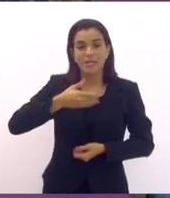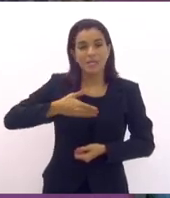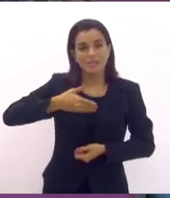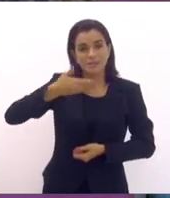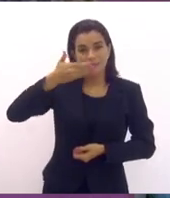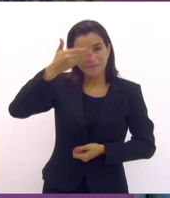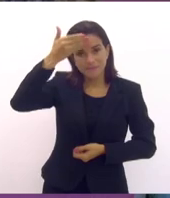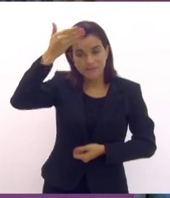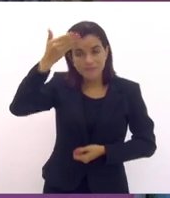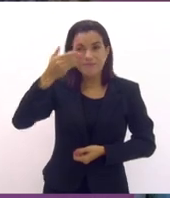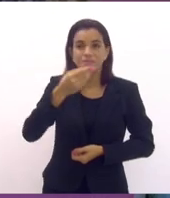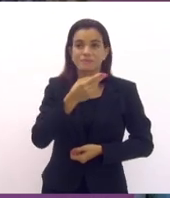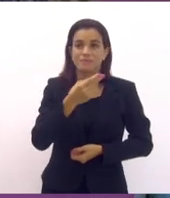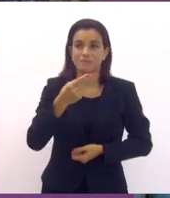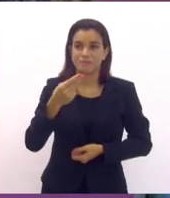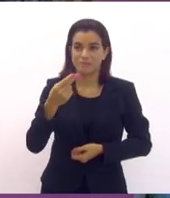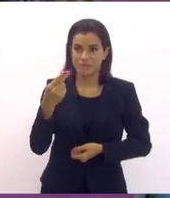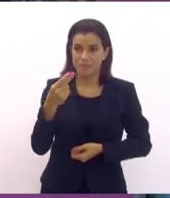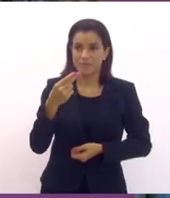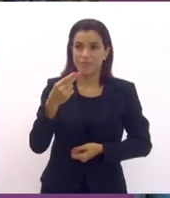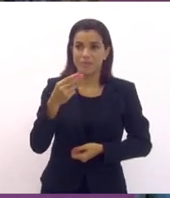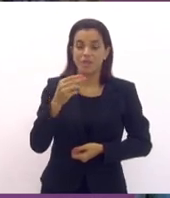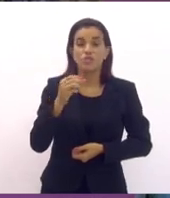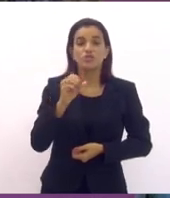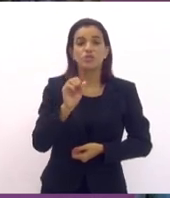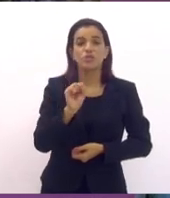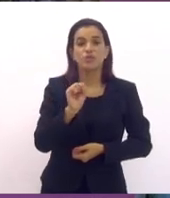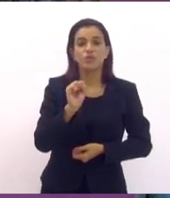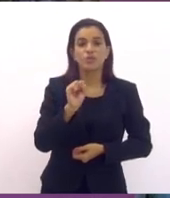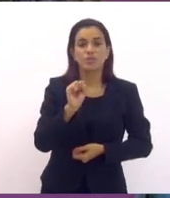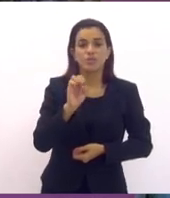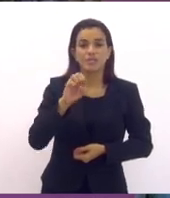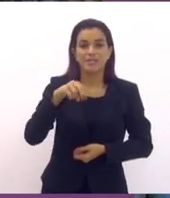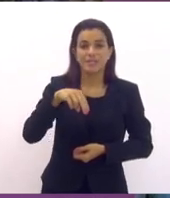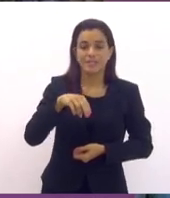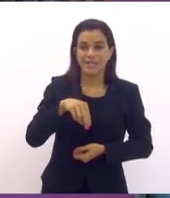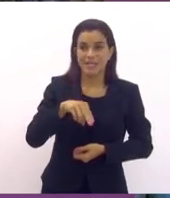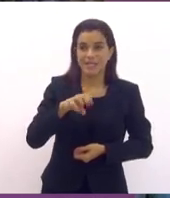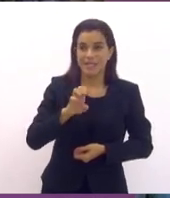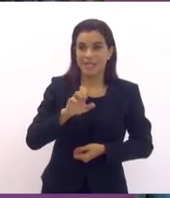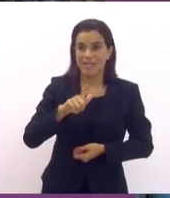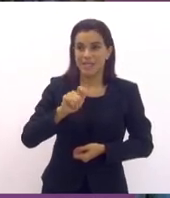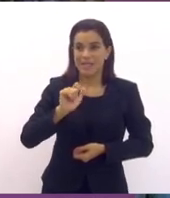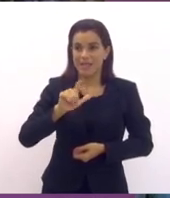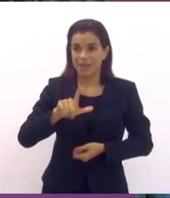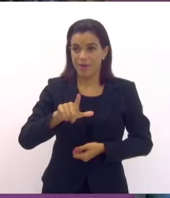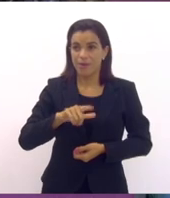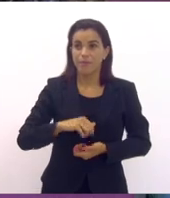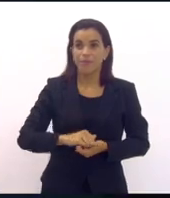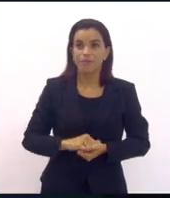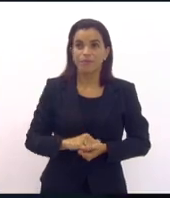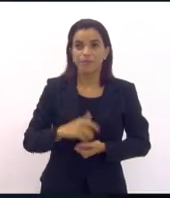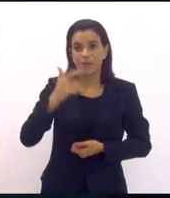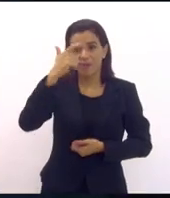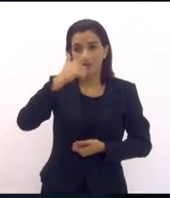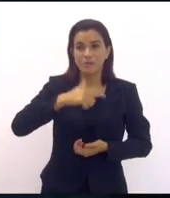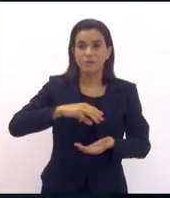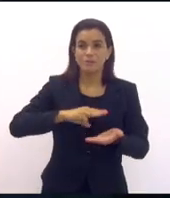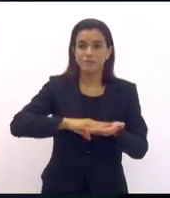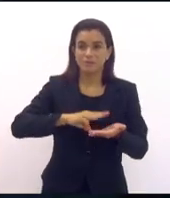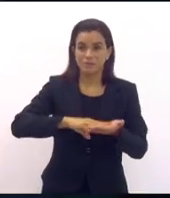sim meu nome Ibrahim sou do Senegal há muito tempo que eu moro do Brasil sou membro do do cismo que